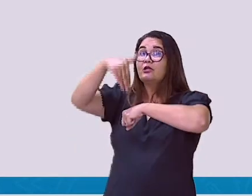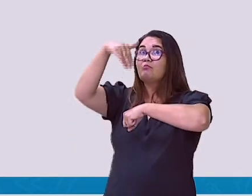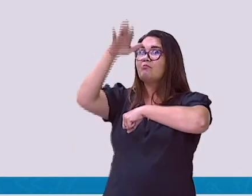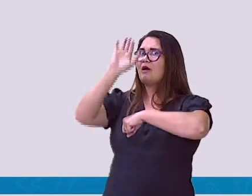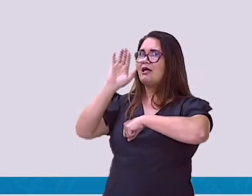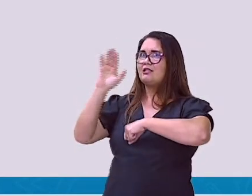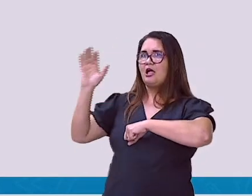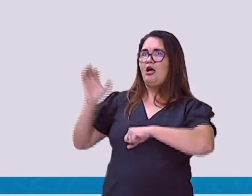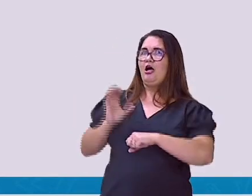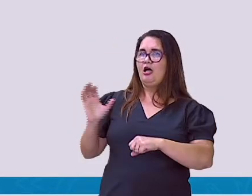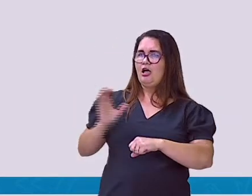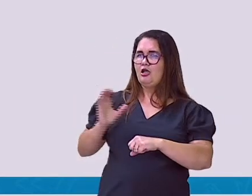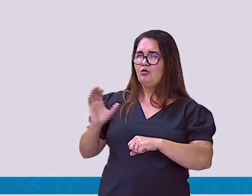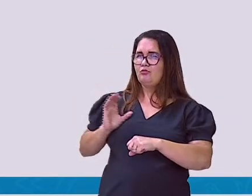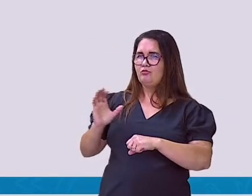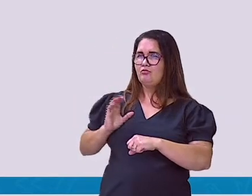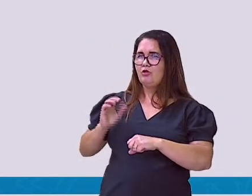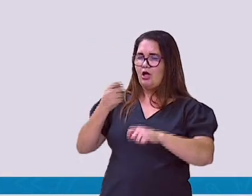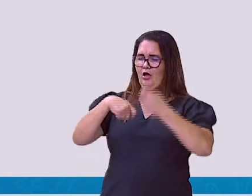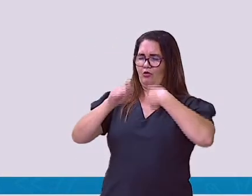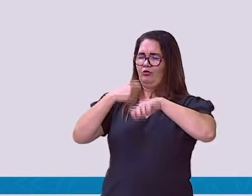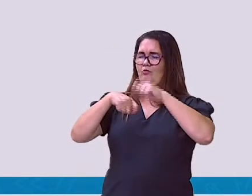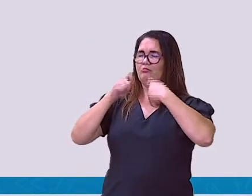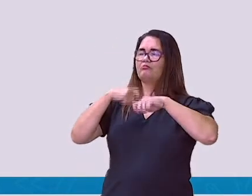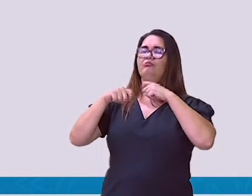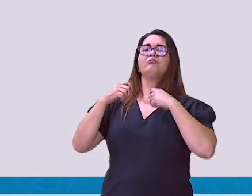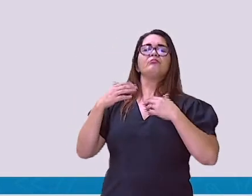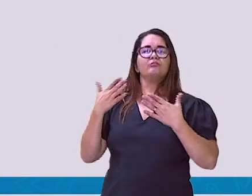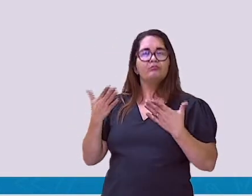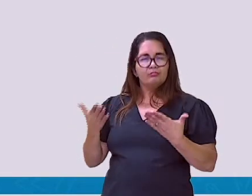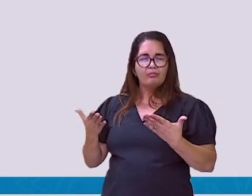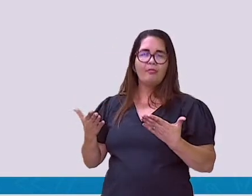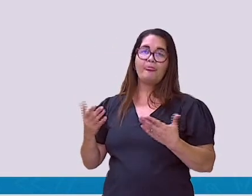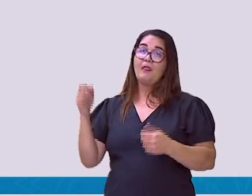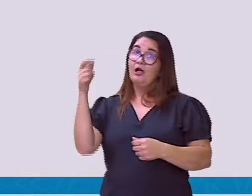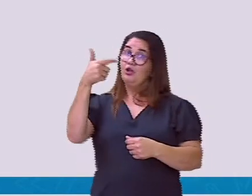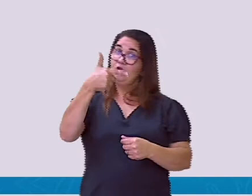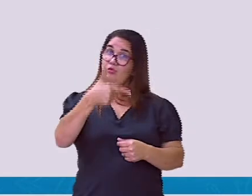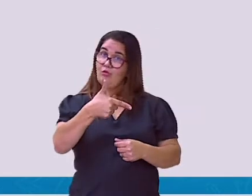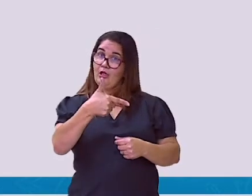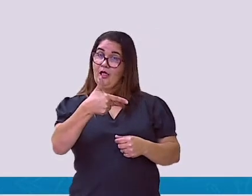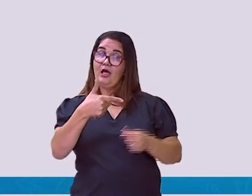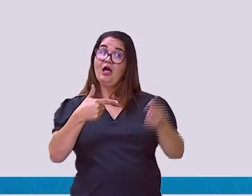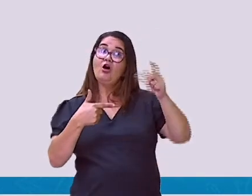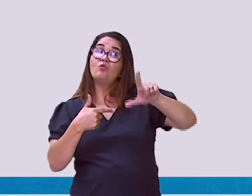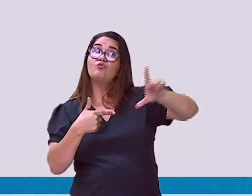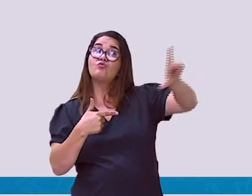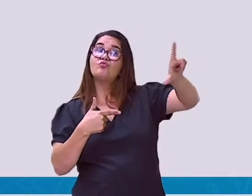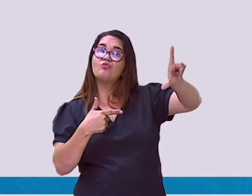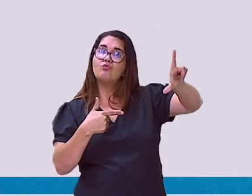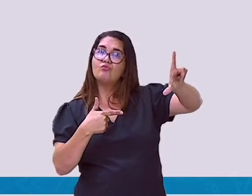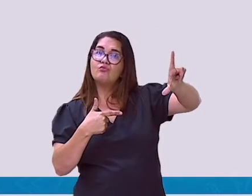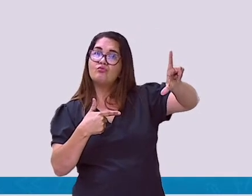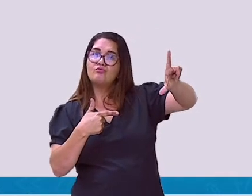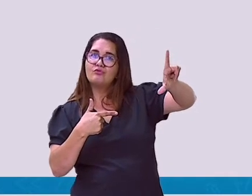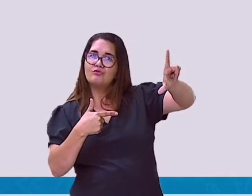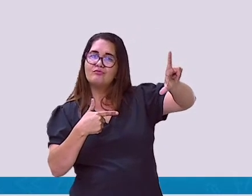econômico, tá? No cenário, olha a palavrinha agora, mundial.